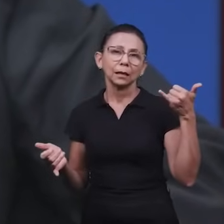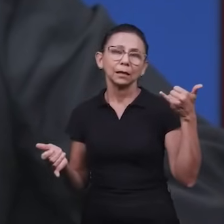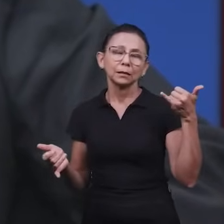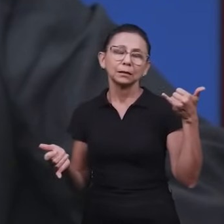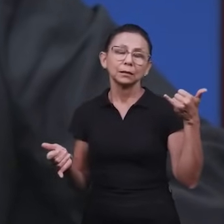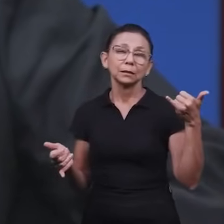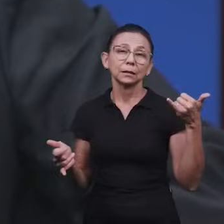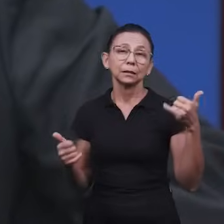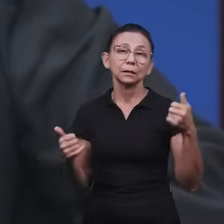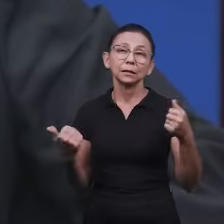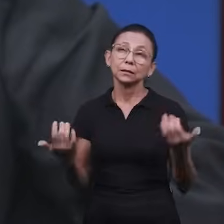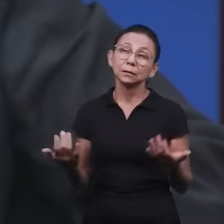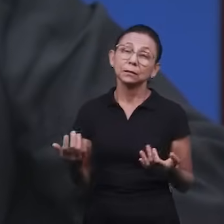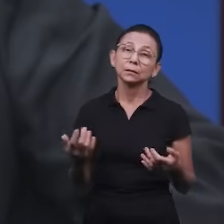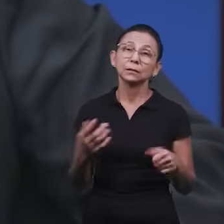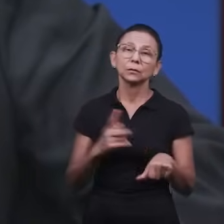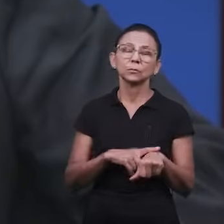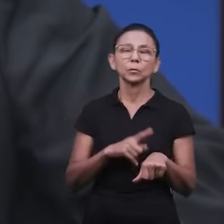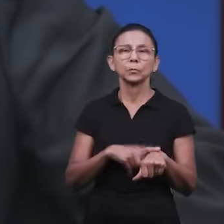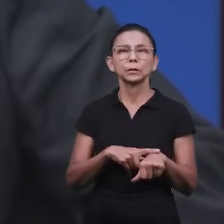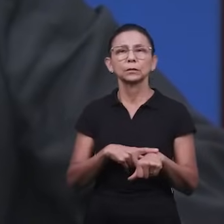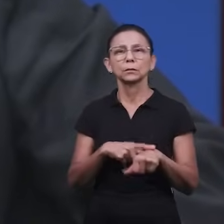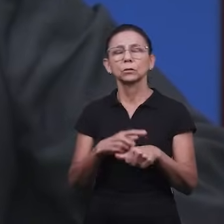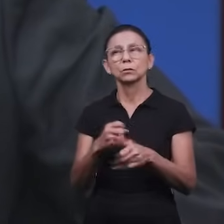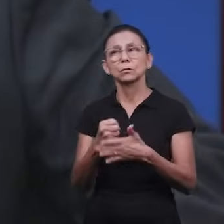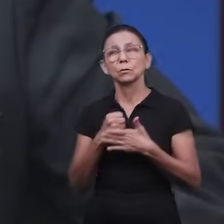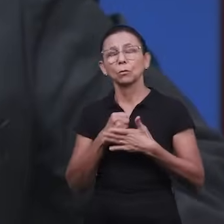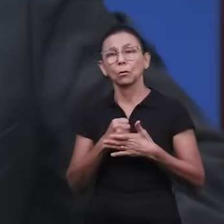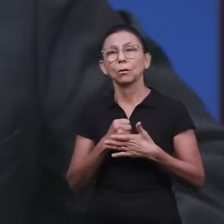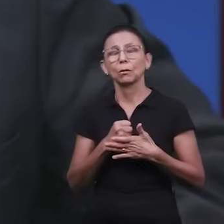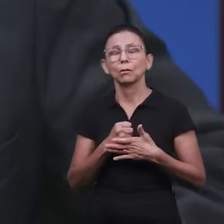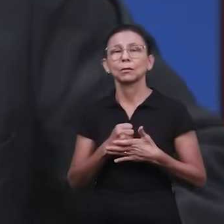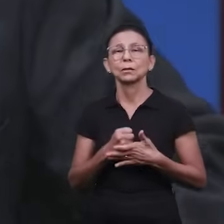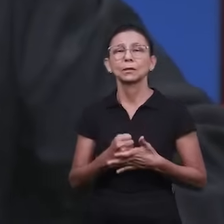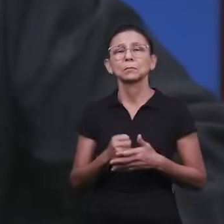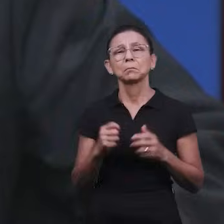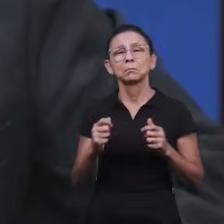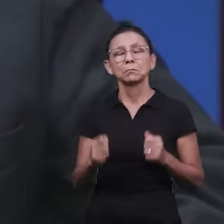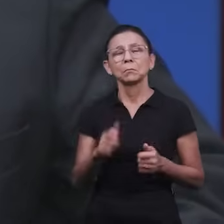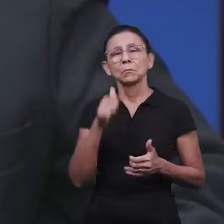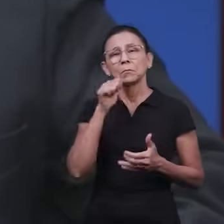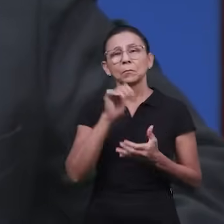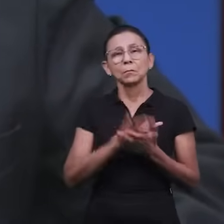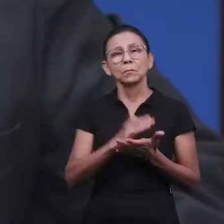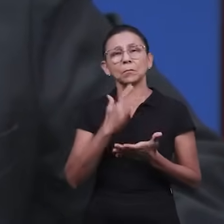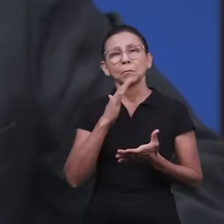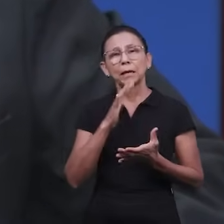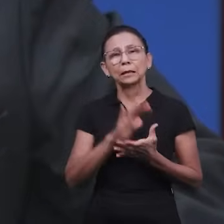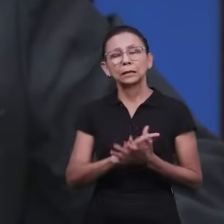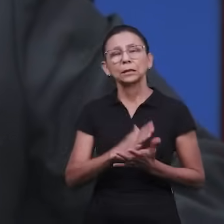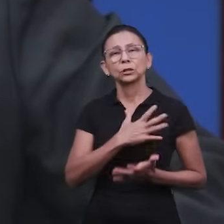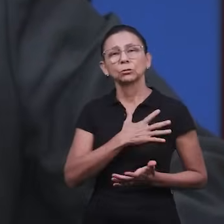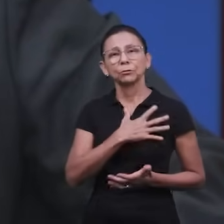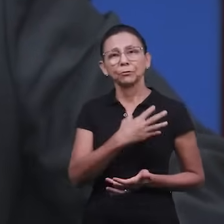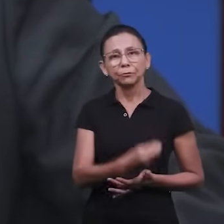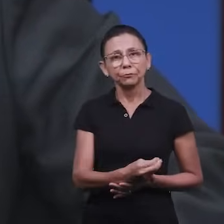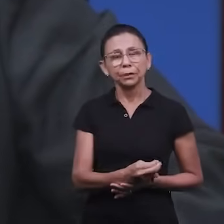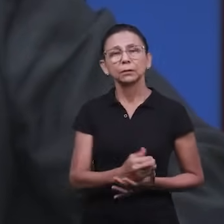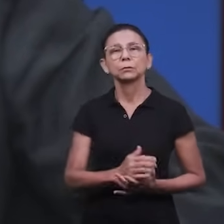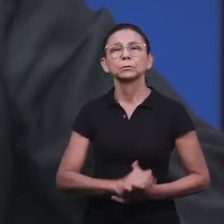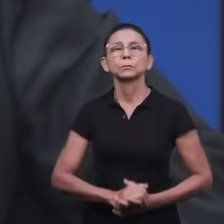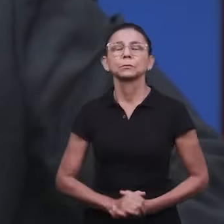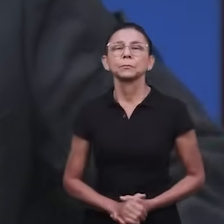necessidade familiar, seja o esposo, seja a esposa, seja filhos. Nós temos visto aqui, contado,